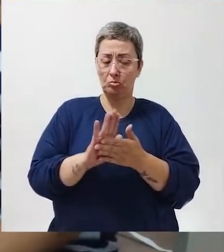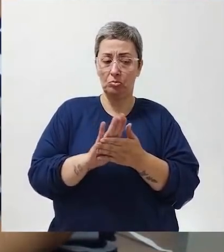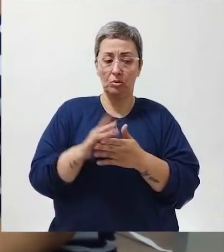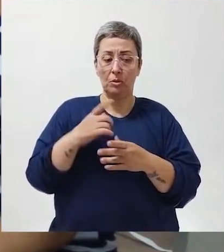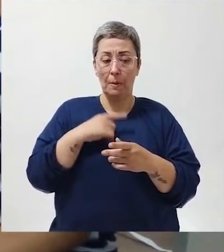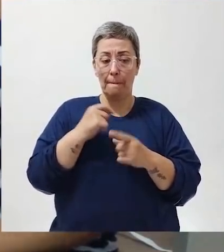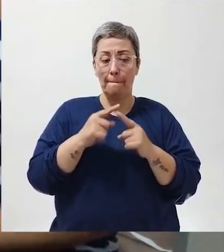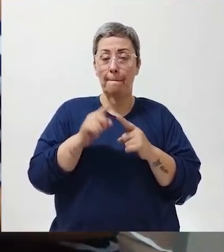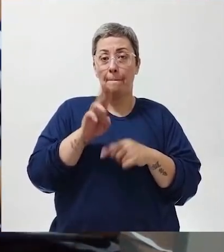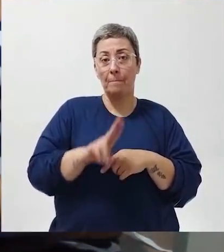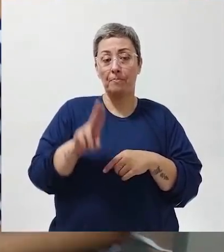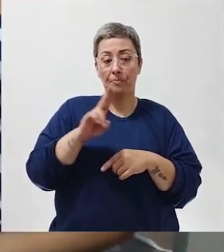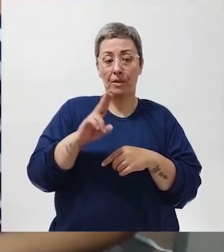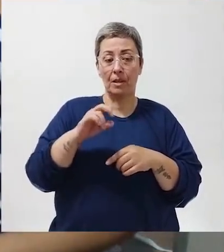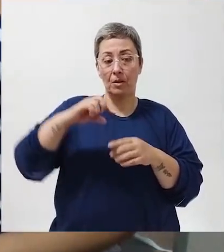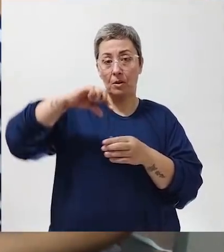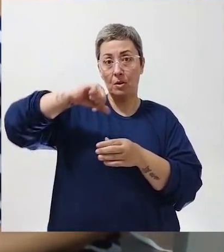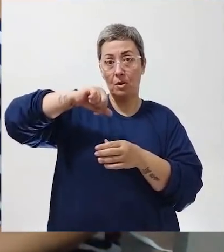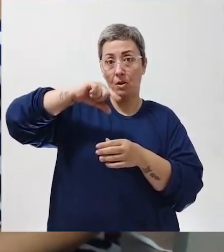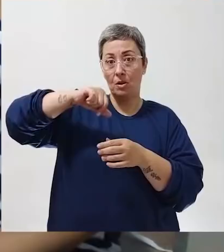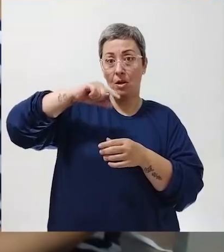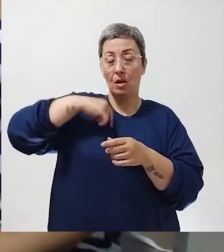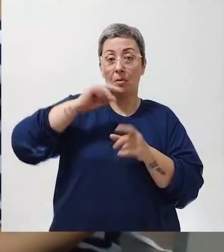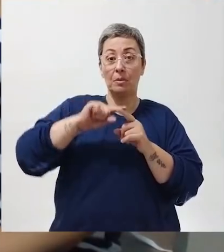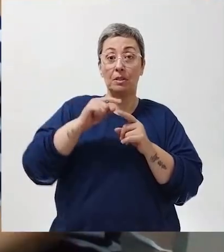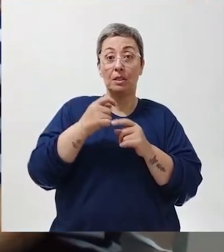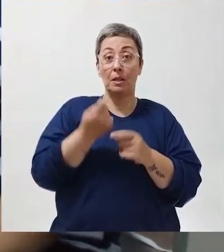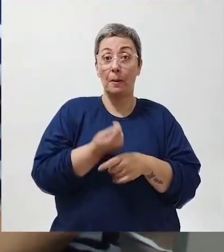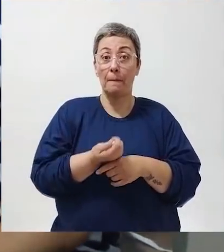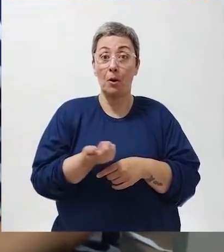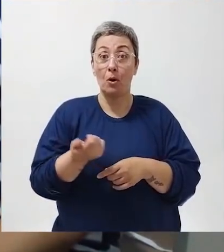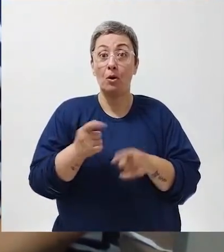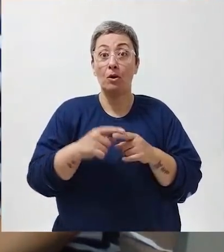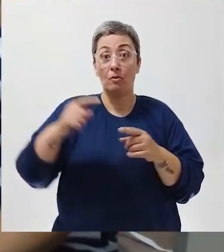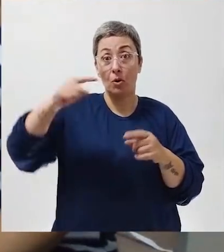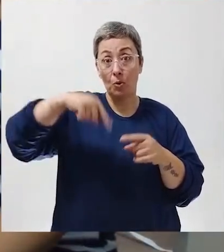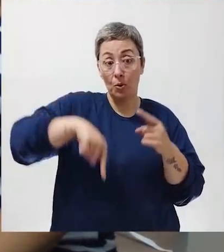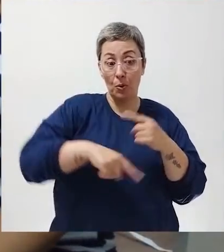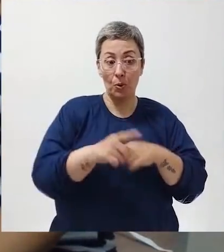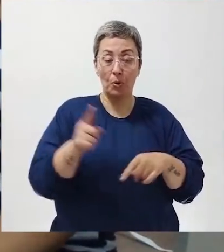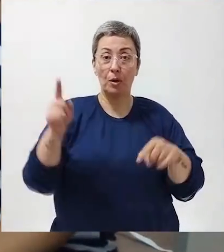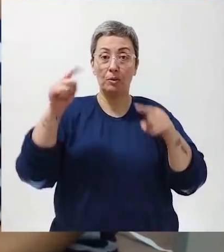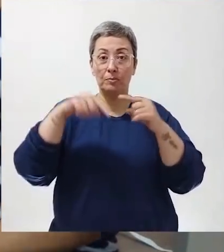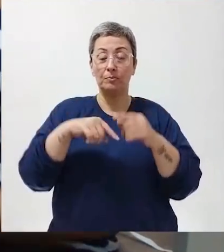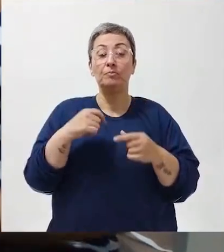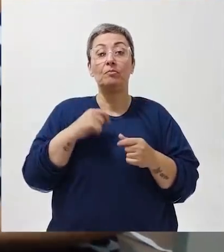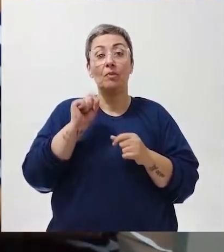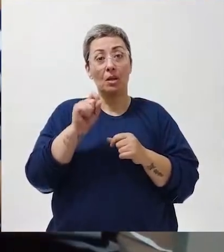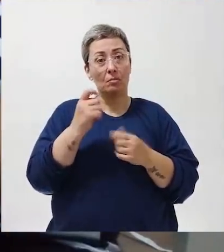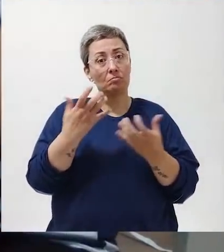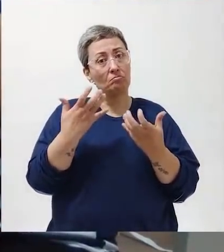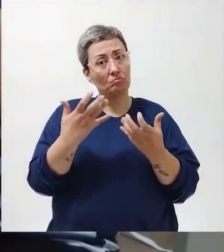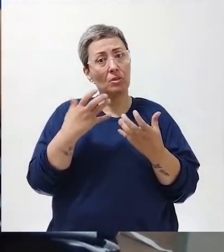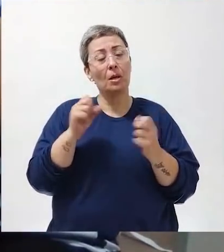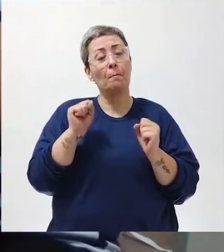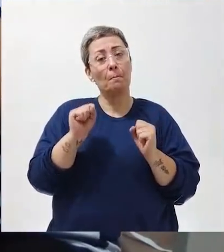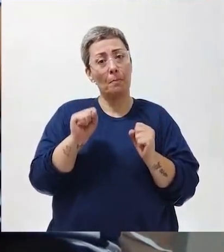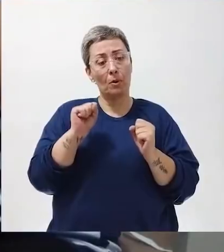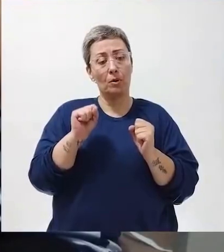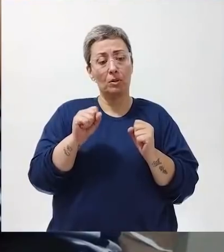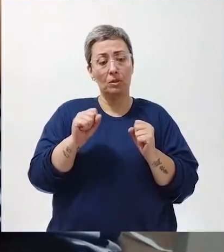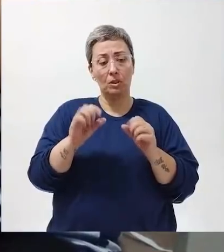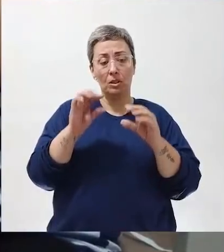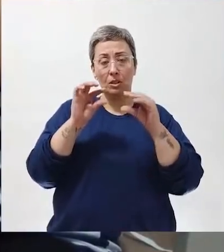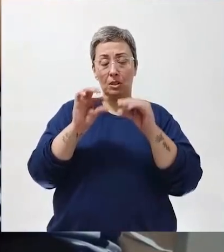problema. Vamos utilizar tampinhas de garrafa para ser a nossa bolinha que irá passar no nosso circuito. Quem quiser, pode